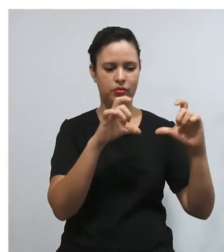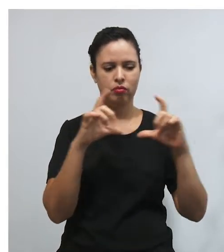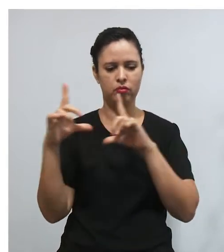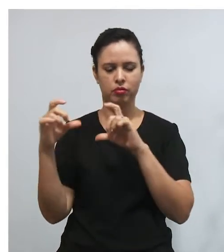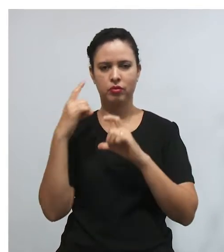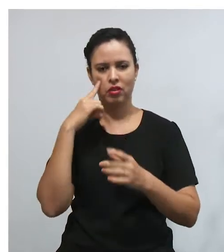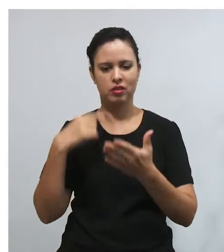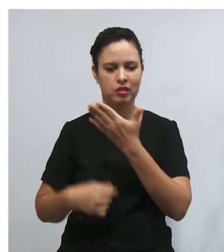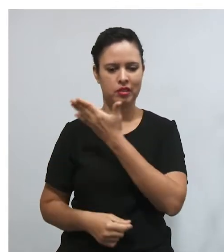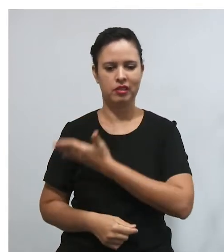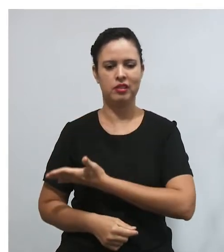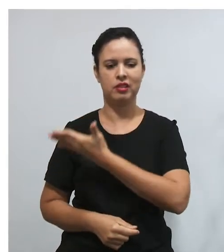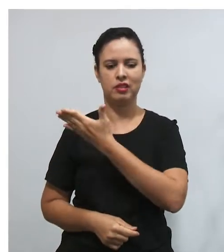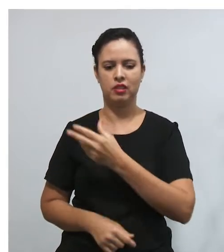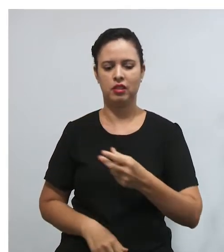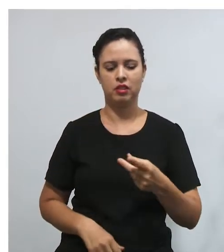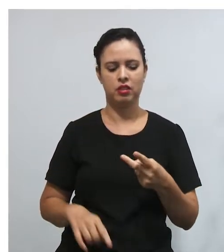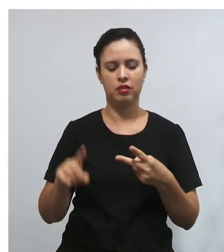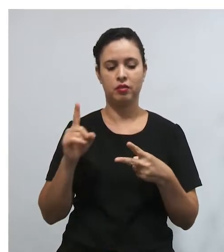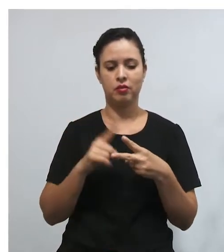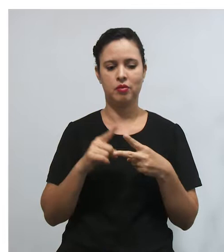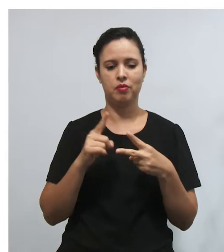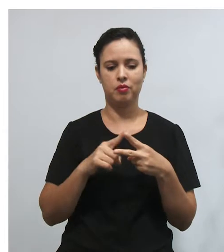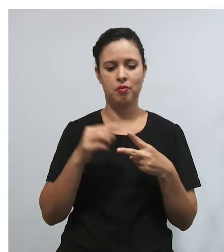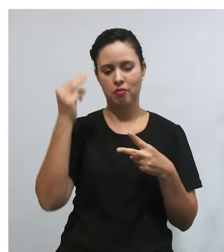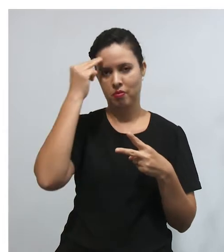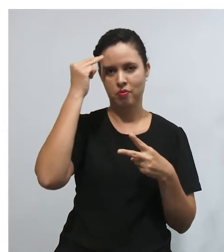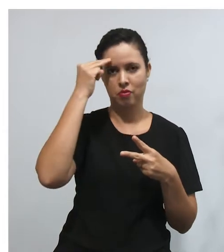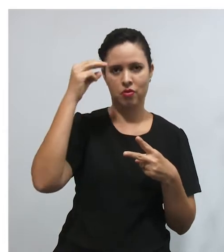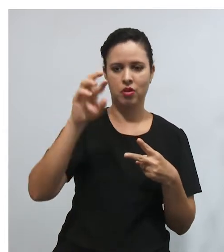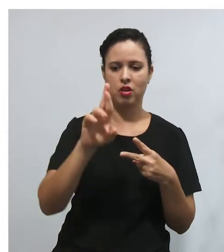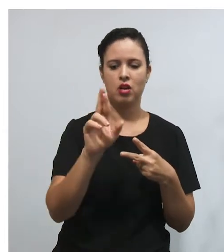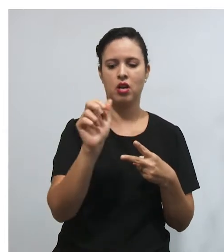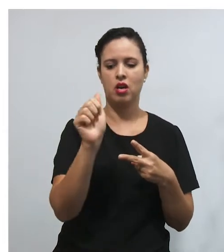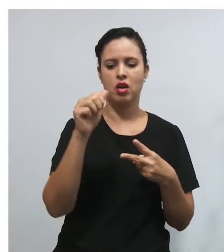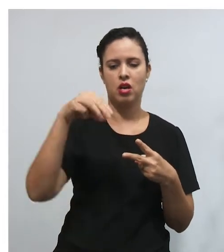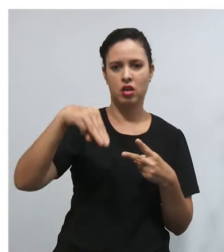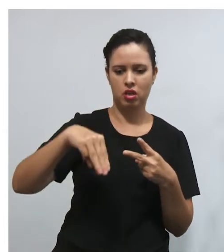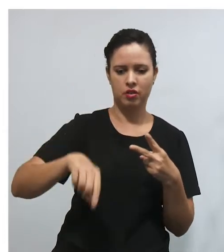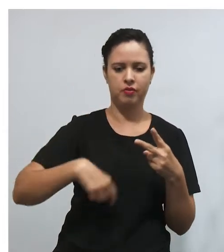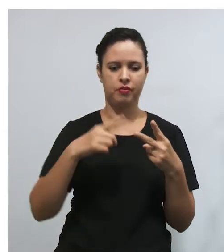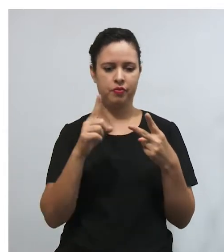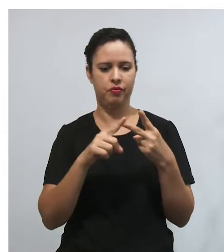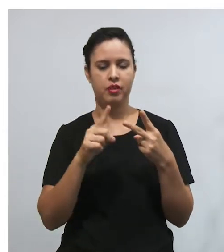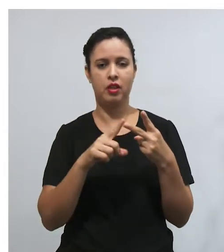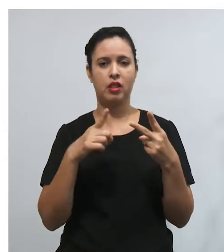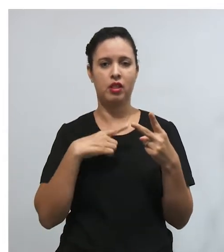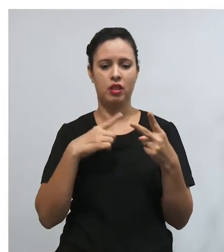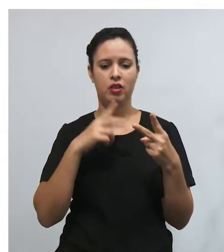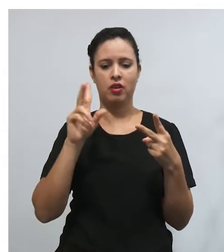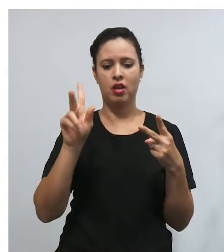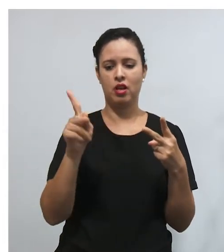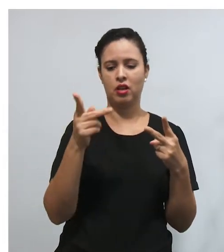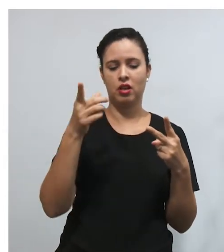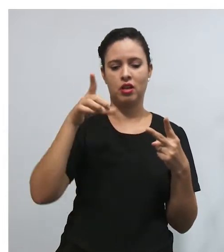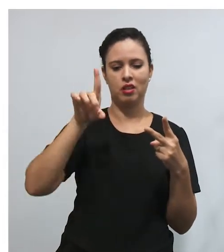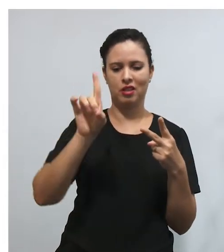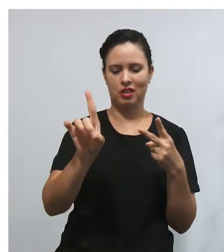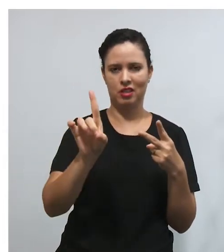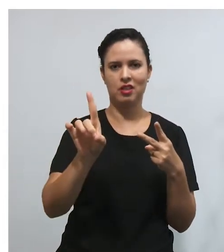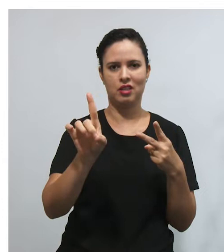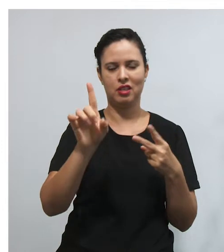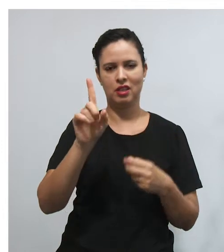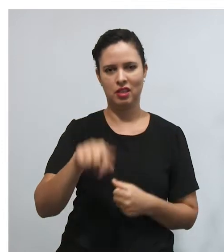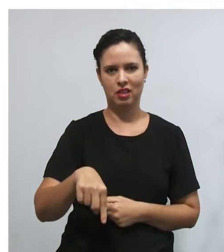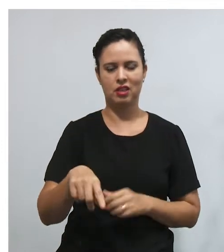memória. A memória RAM, está aqui, ó, memória RAM, e eu tenho aqui o hard disk, de HD, né, que é, é